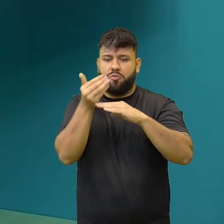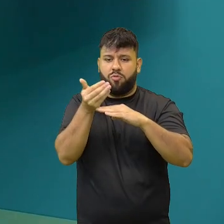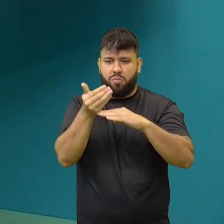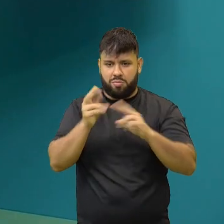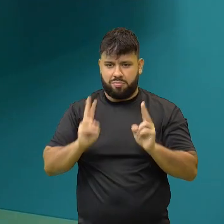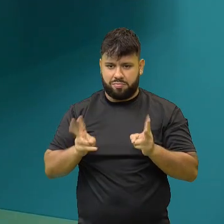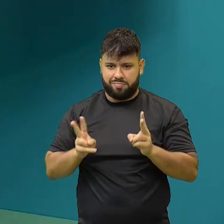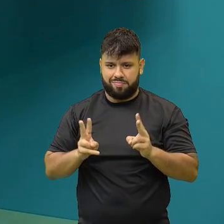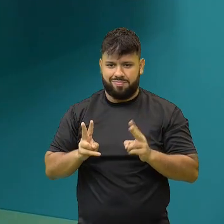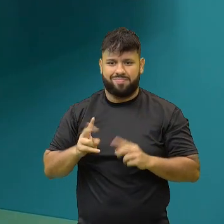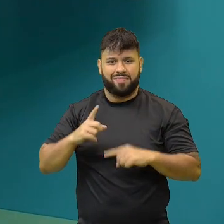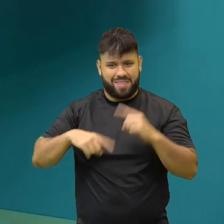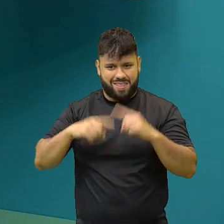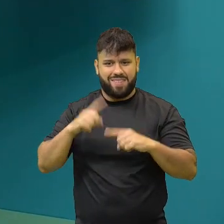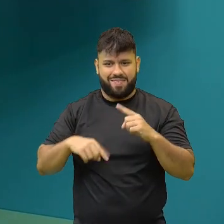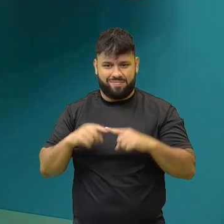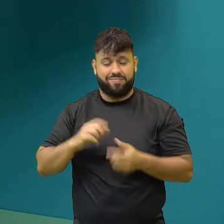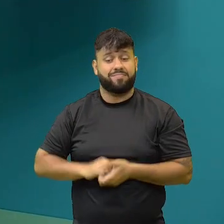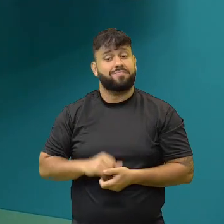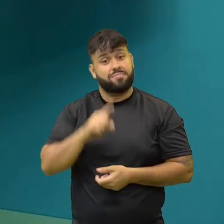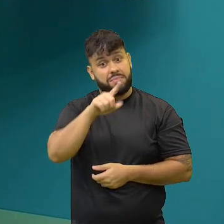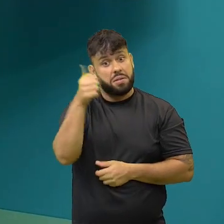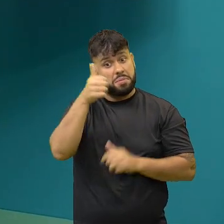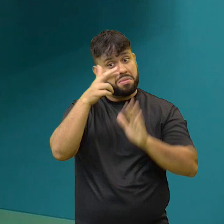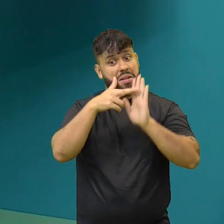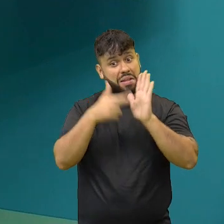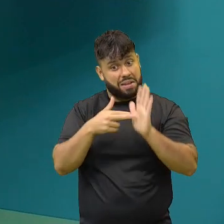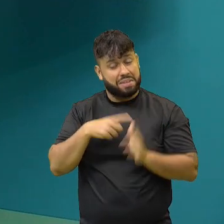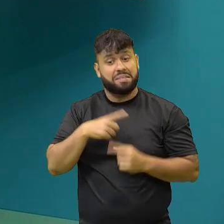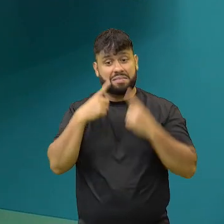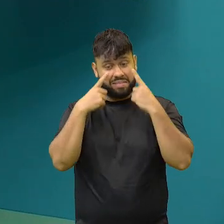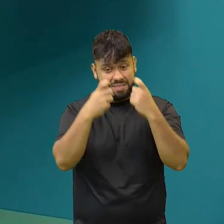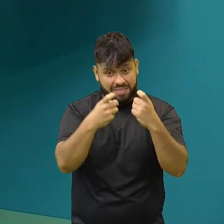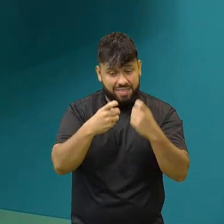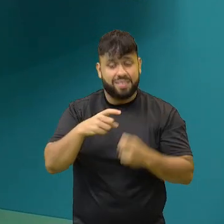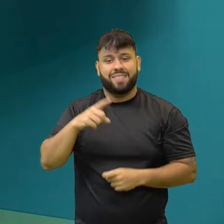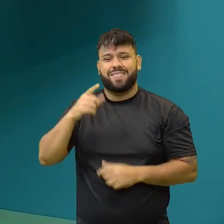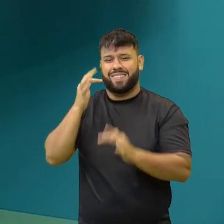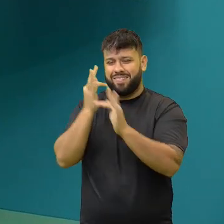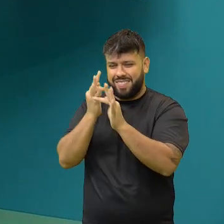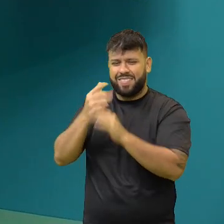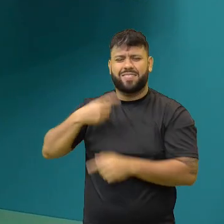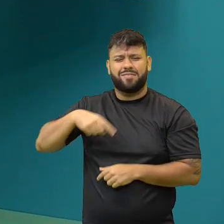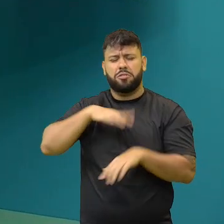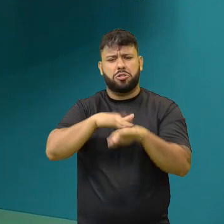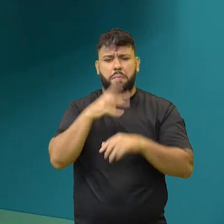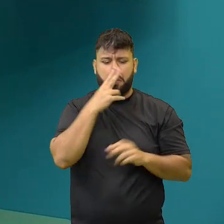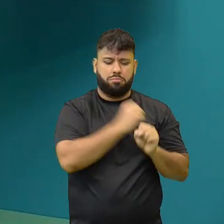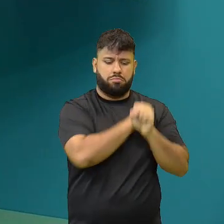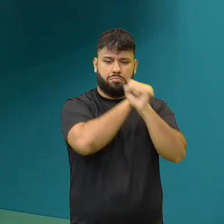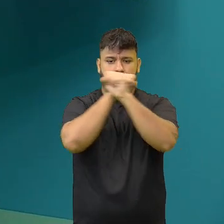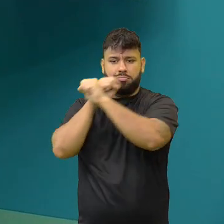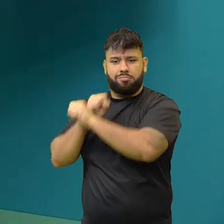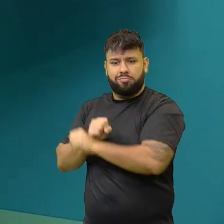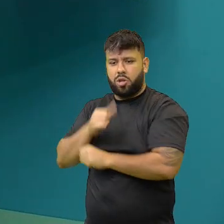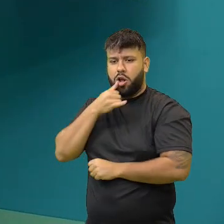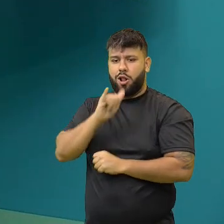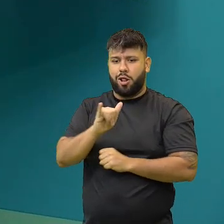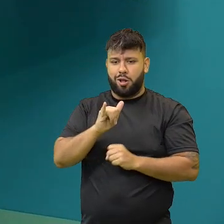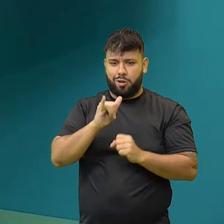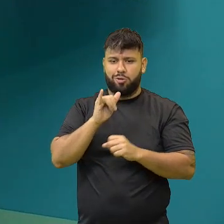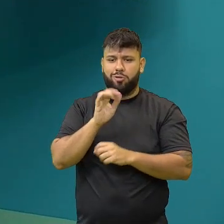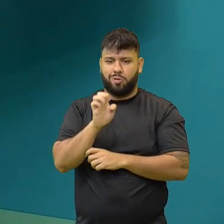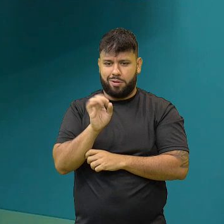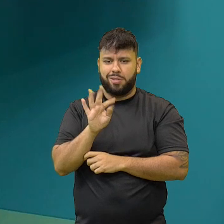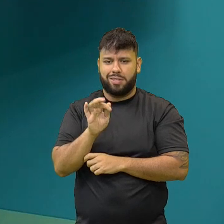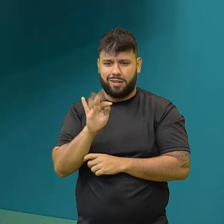externa. Primeira propriedade mostra uma situação interessante, que é o que nós chamamos em física de blindagem eletrostática. O que significa blindagem